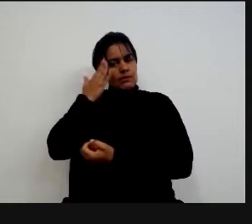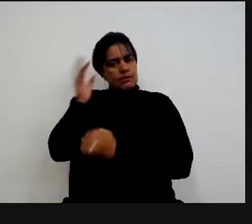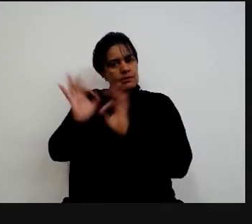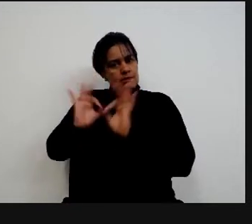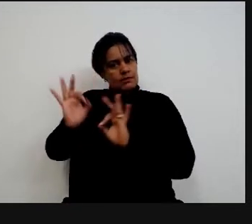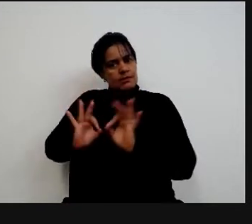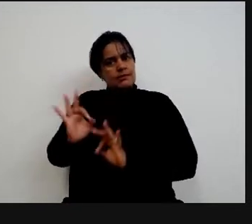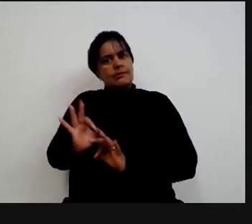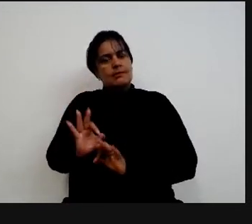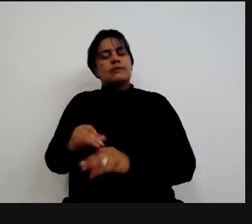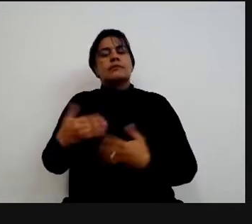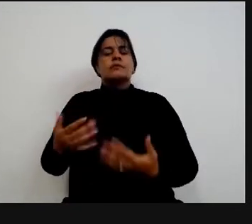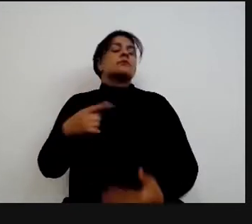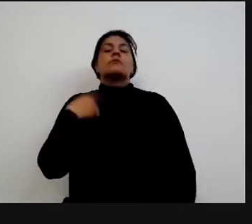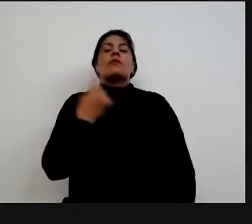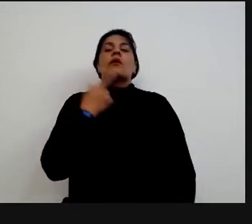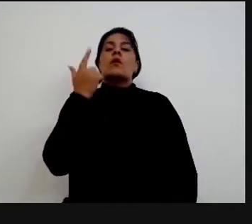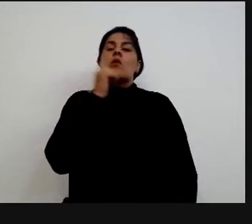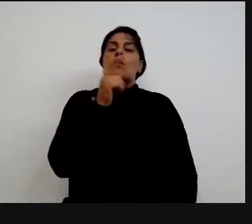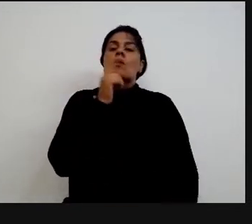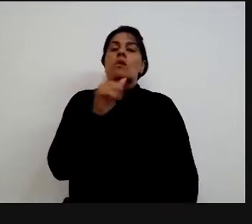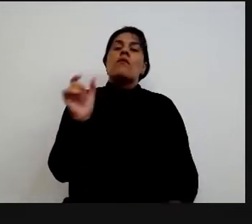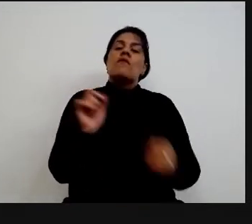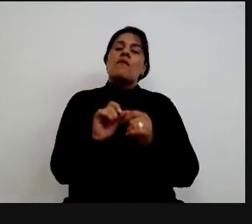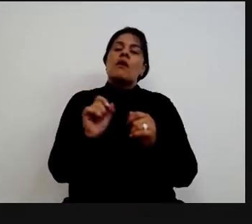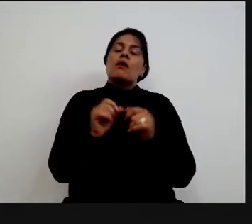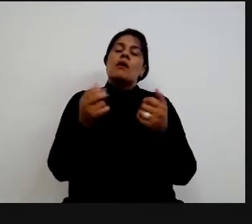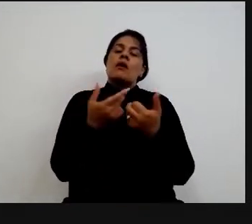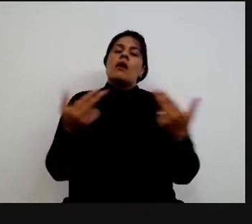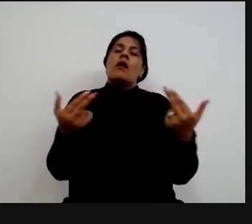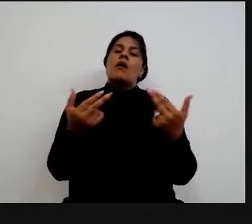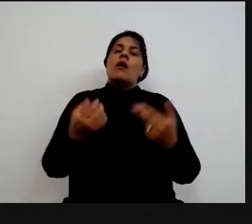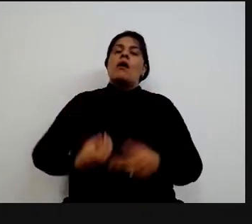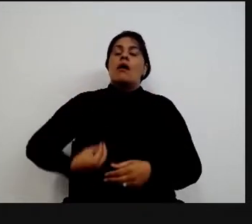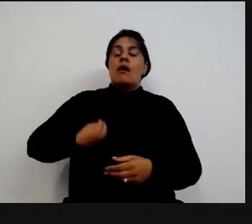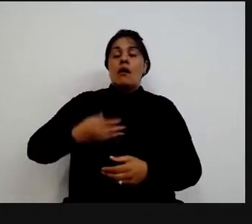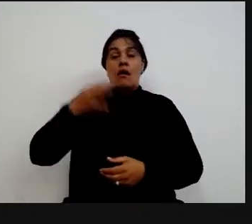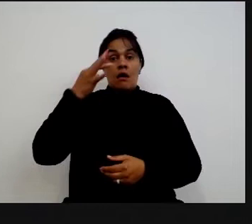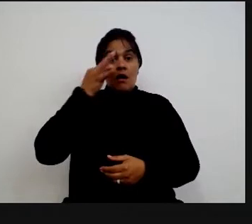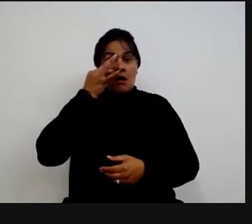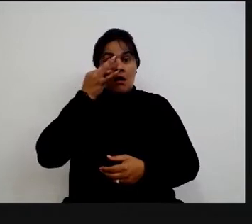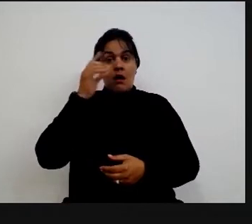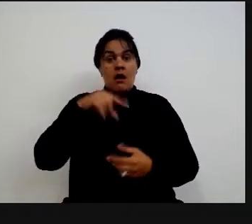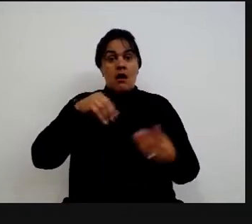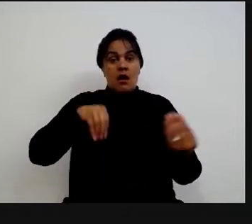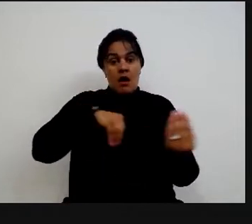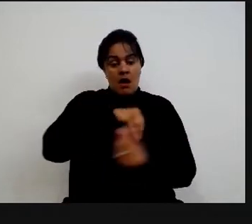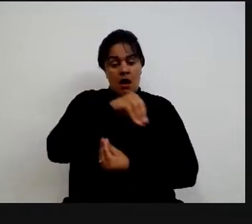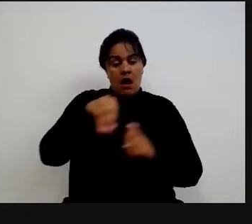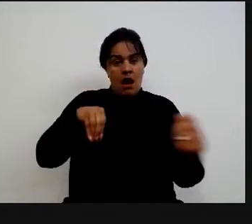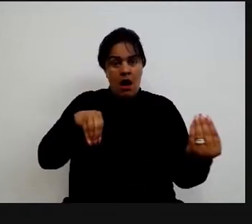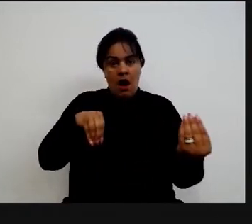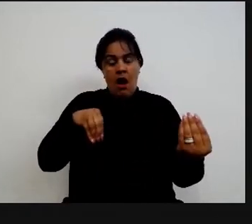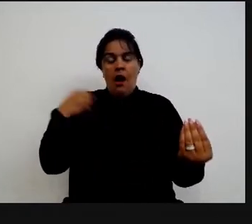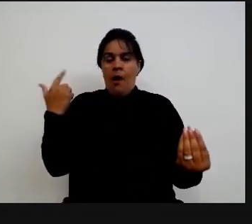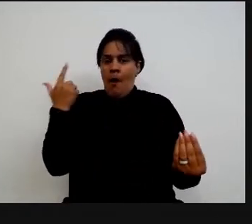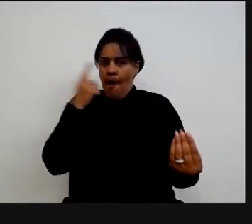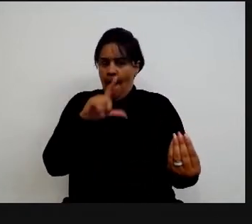com isso, a gente conseguiu trazer também as ações presenciais para o modelo síncrono,